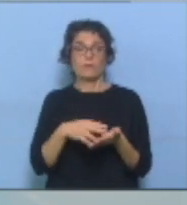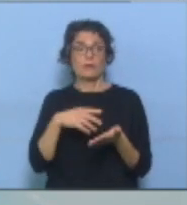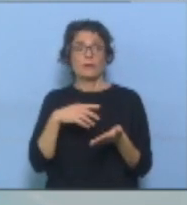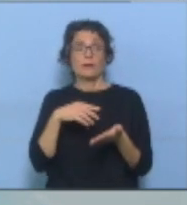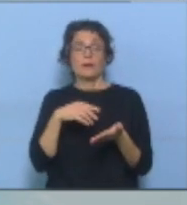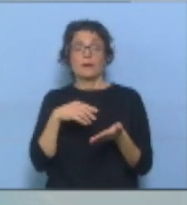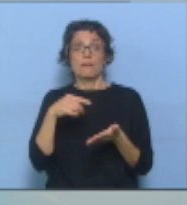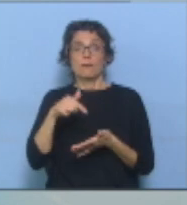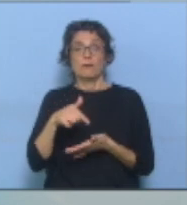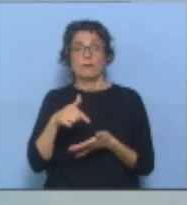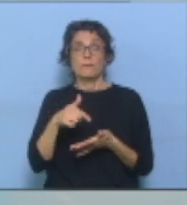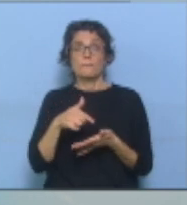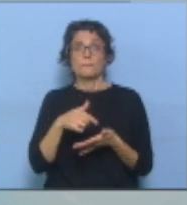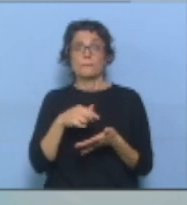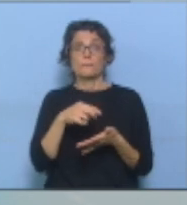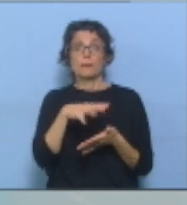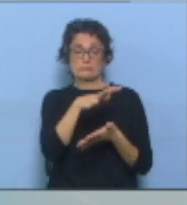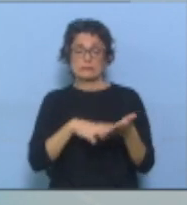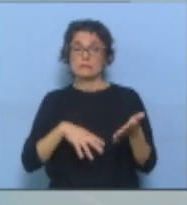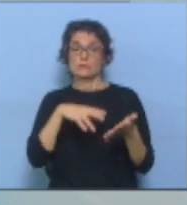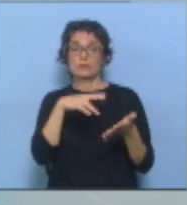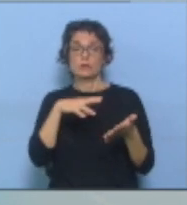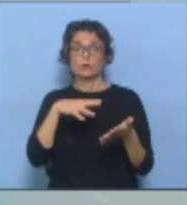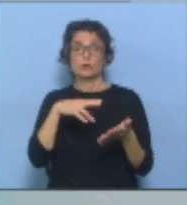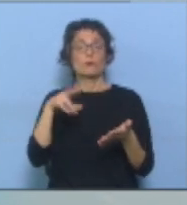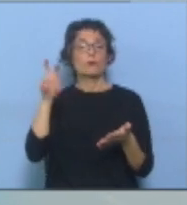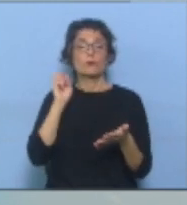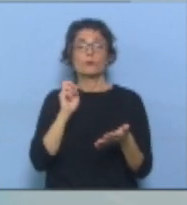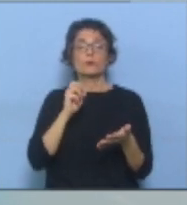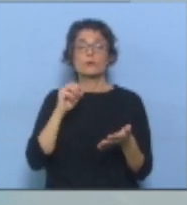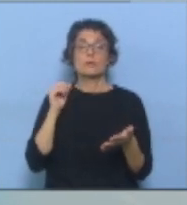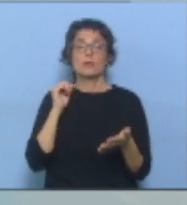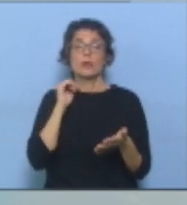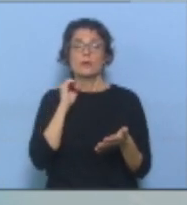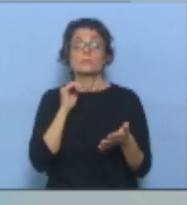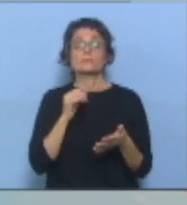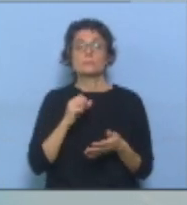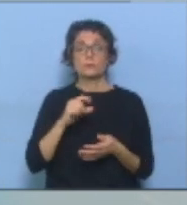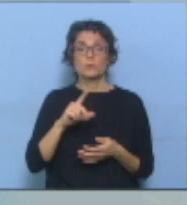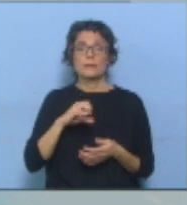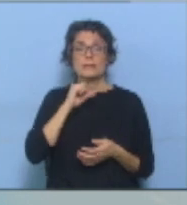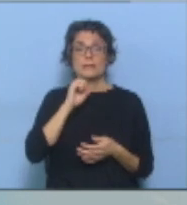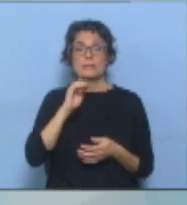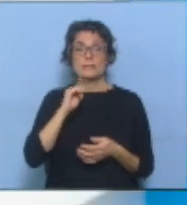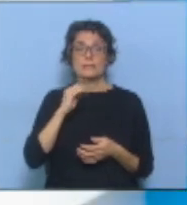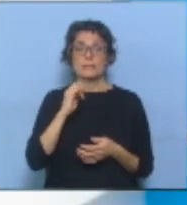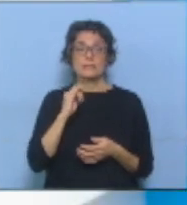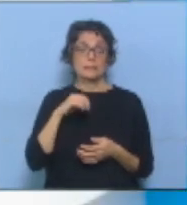vida. Escutamos então o Evangelho lido por Luís Miguel Sintra.